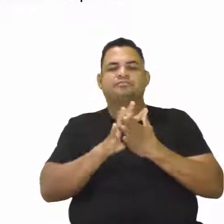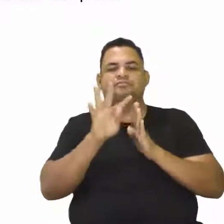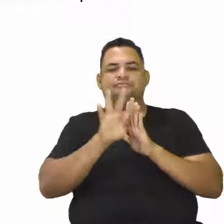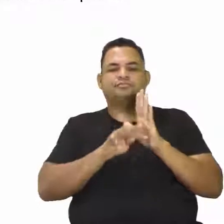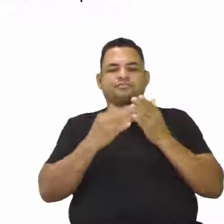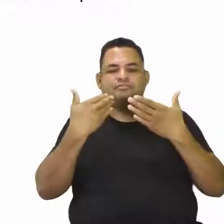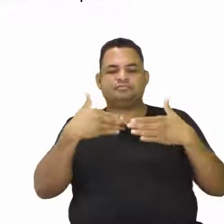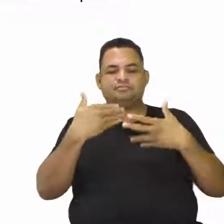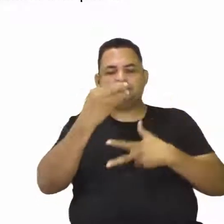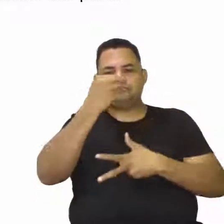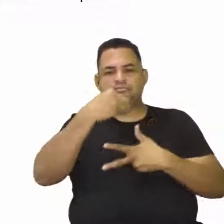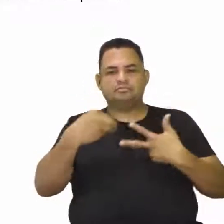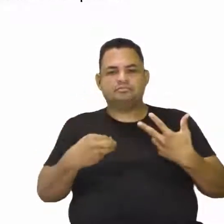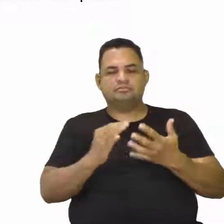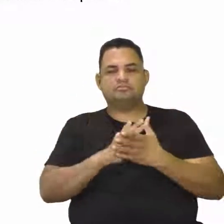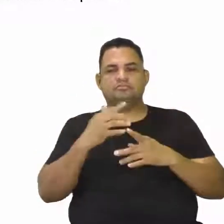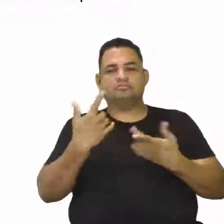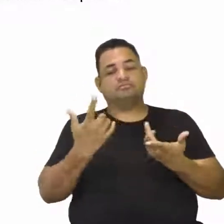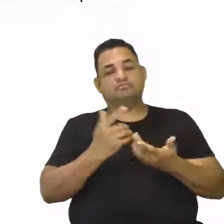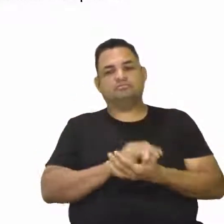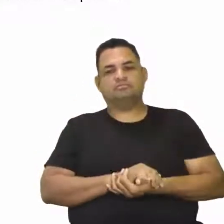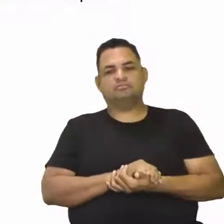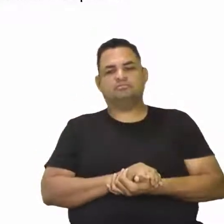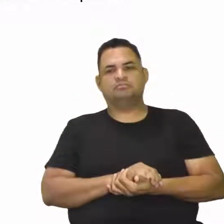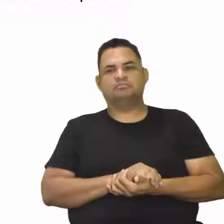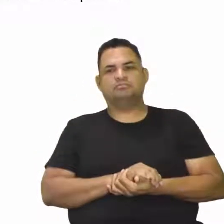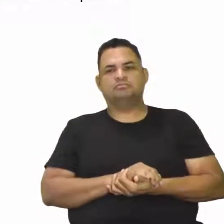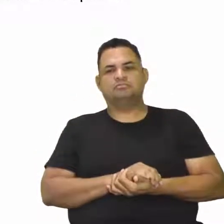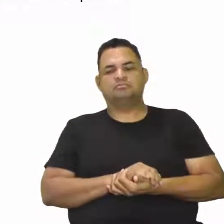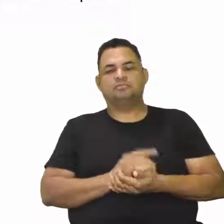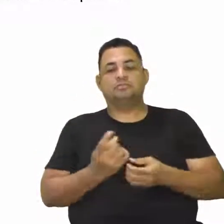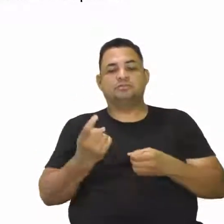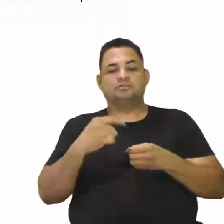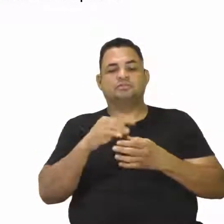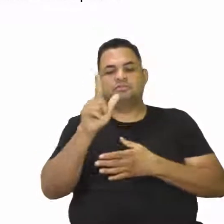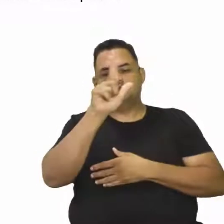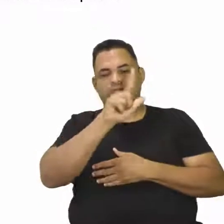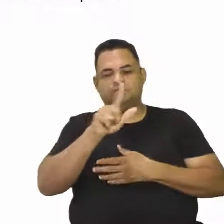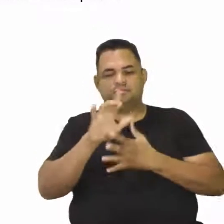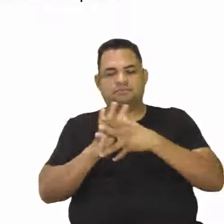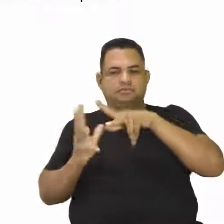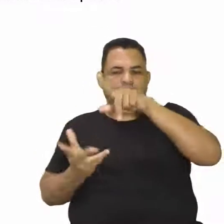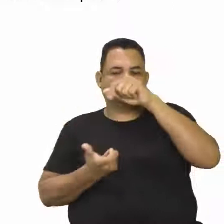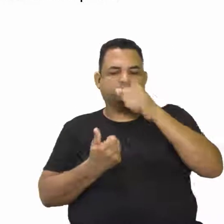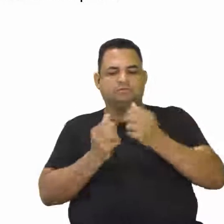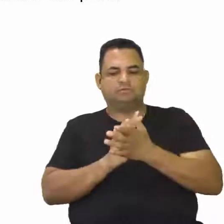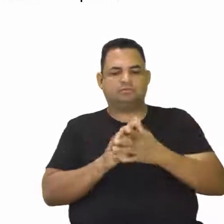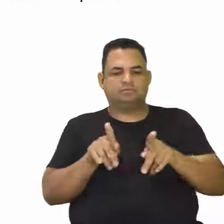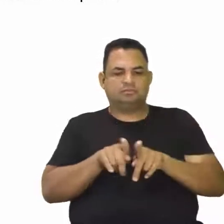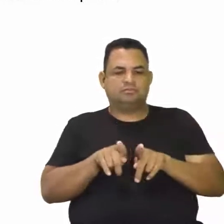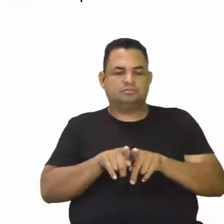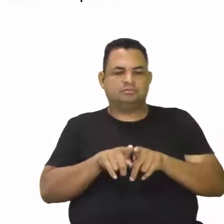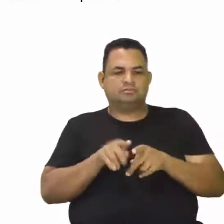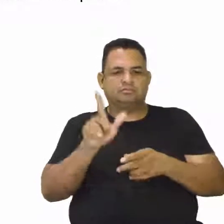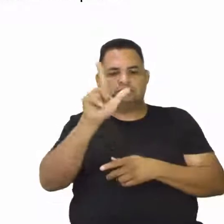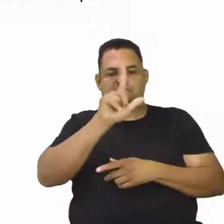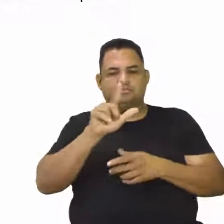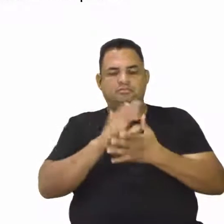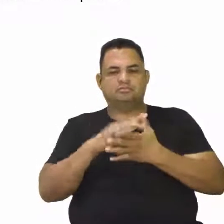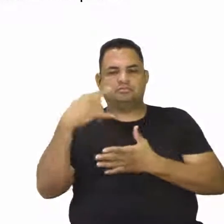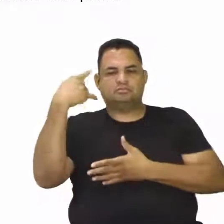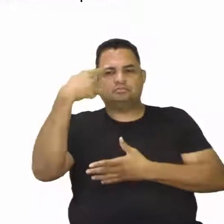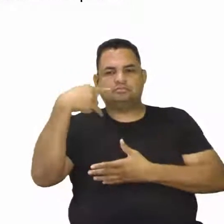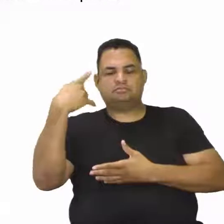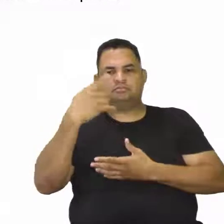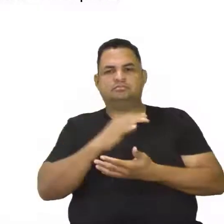prova do Enem. Por que então, não? Por que não, né? Então, tanto é sempre... voltado para a literatura mundial... como para a literatura espanhola.